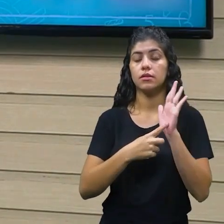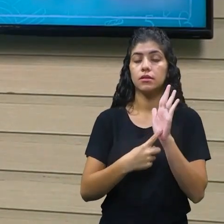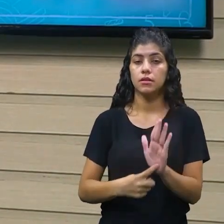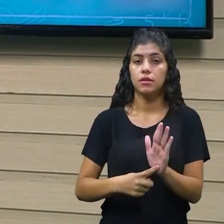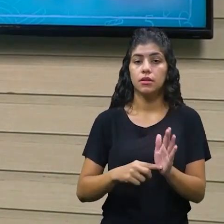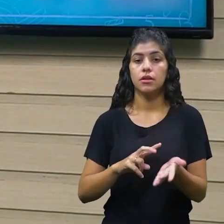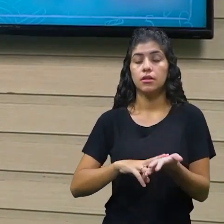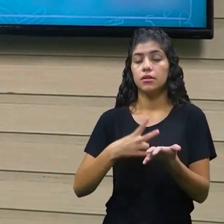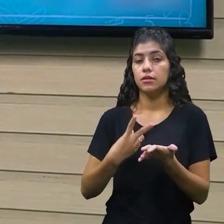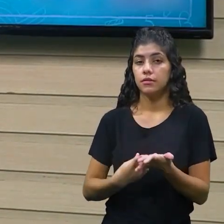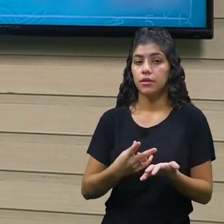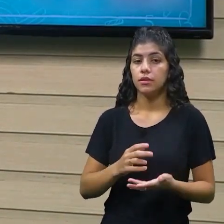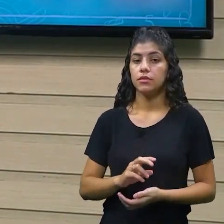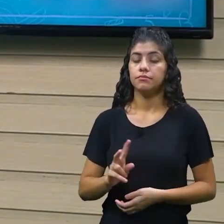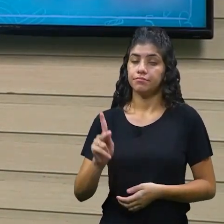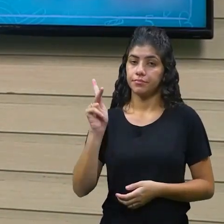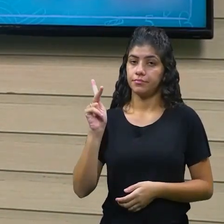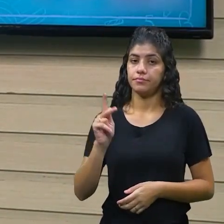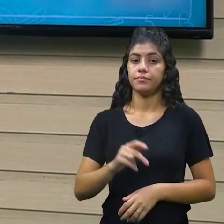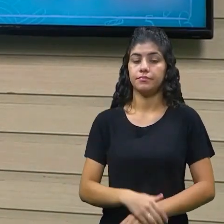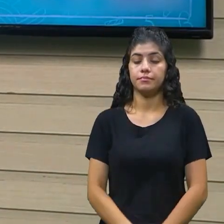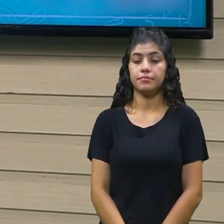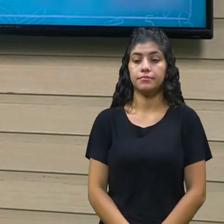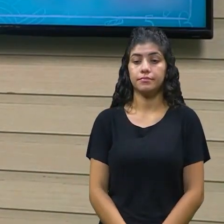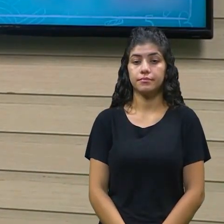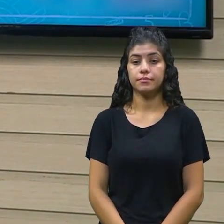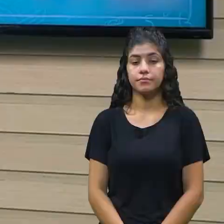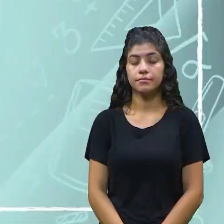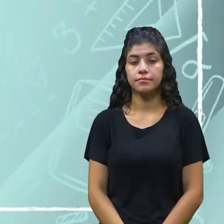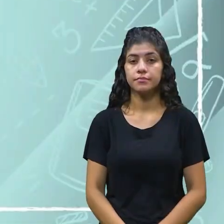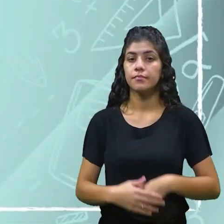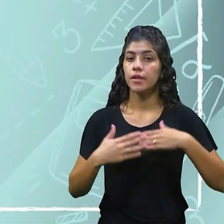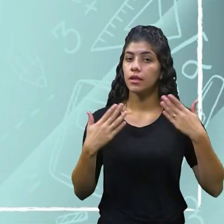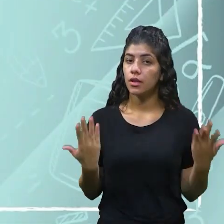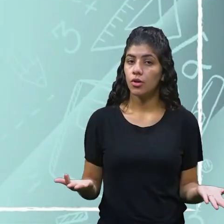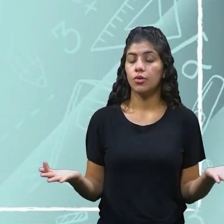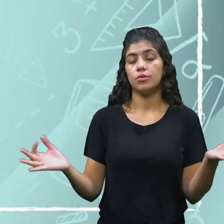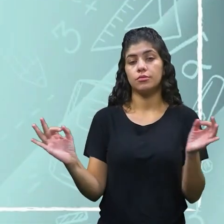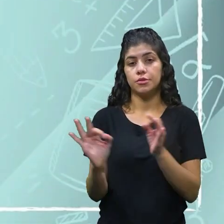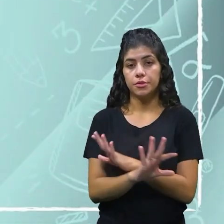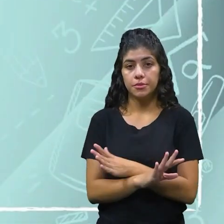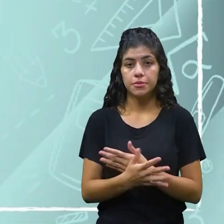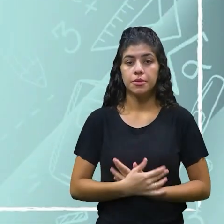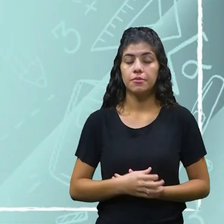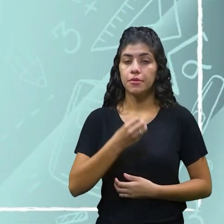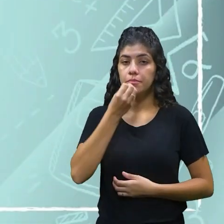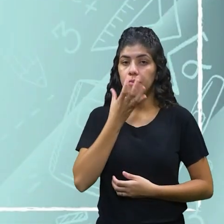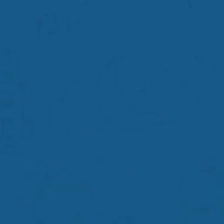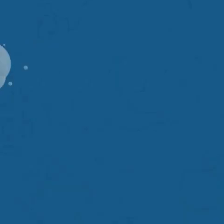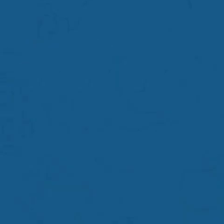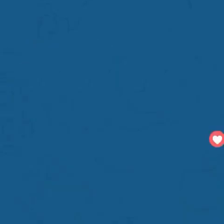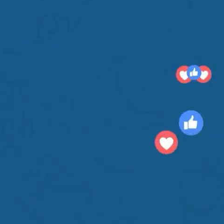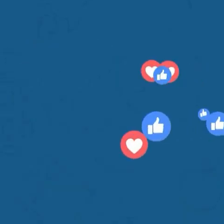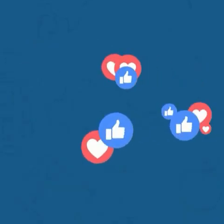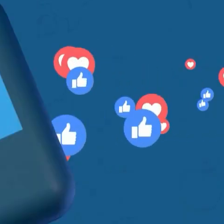no SI, K, tá? Para partícula material. Então é isso aí, galera. Espero que tenha ficado